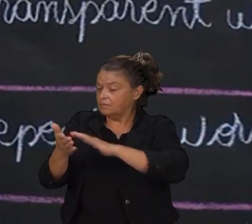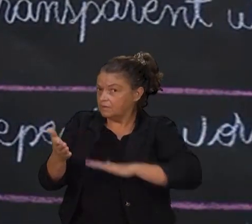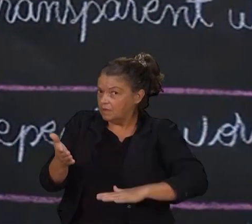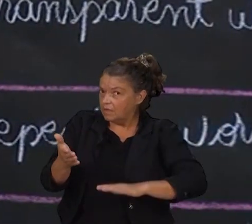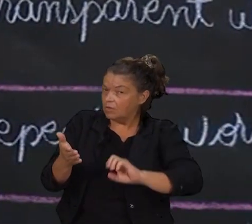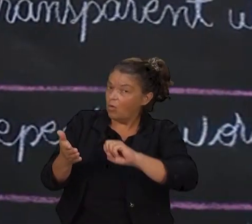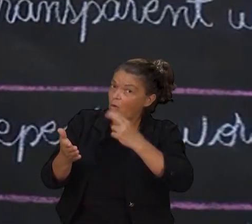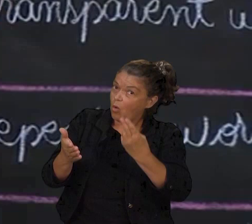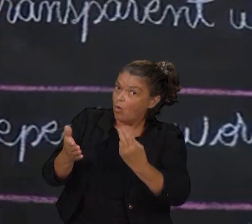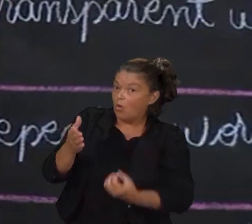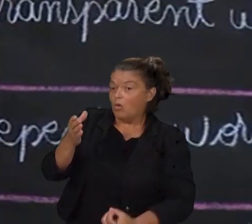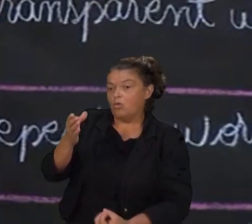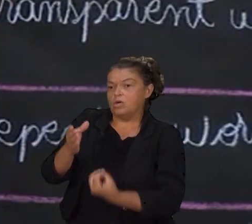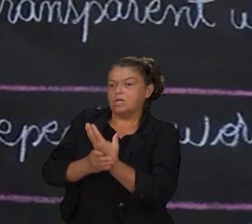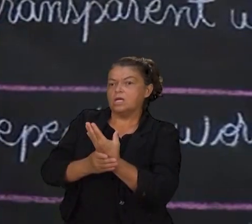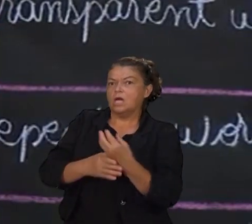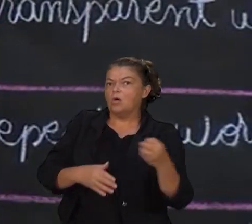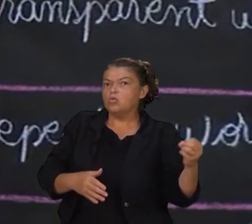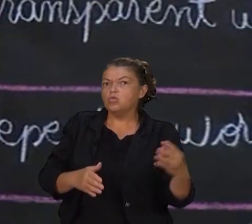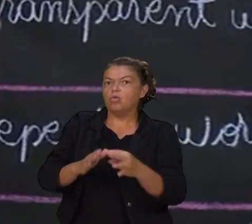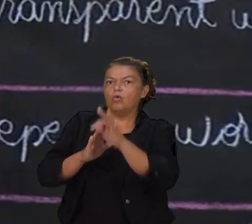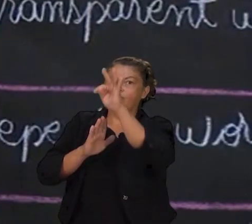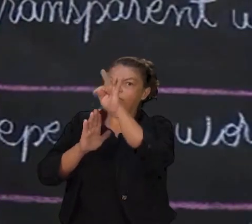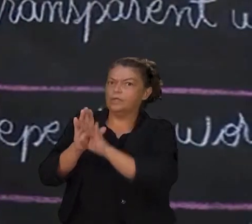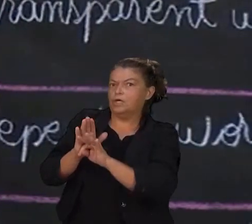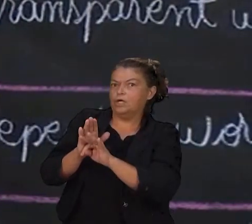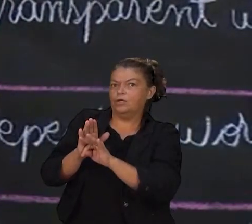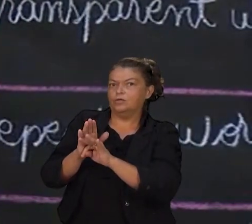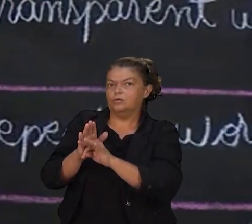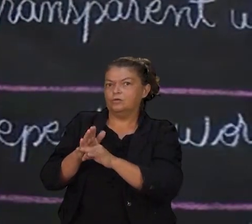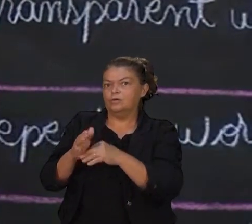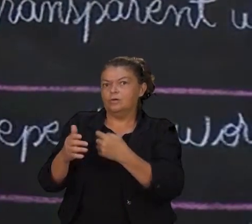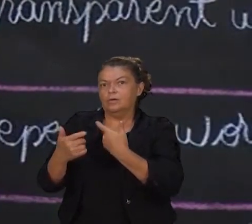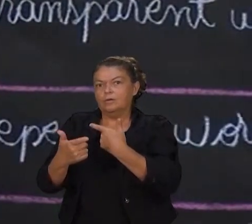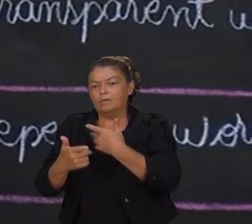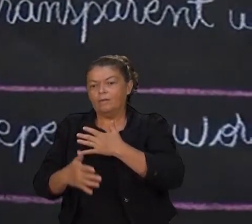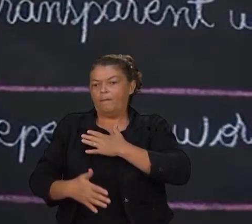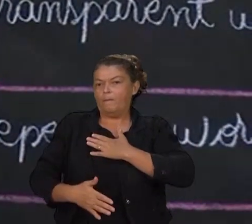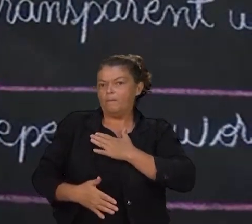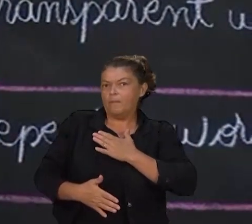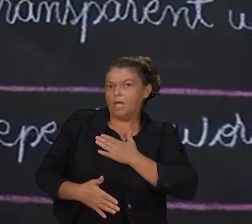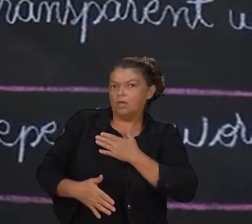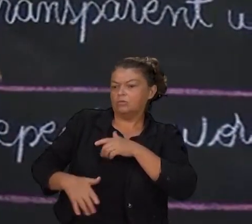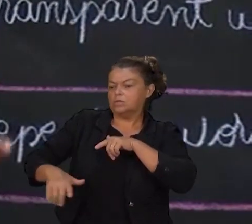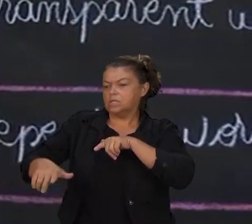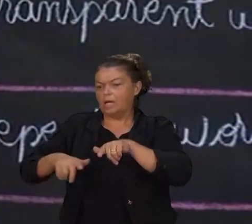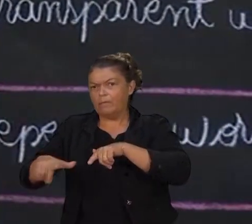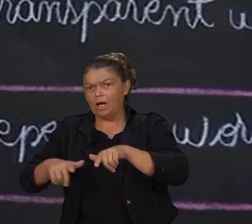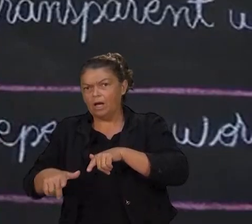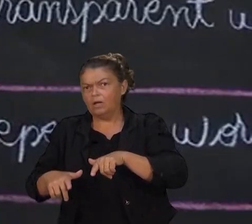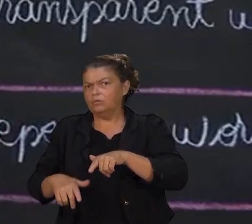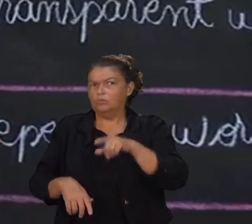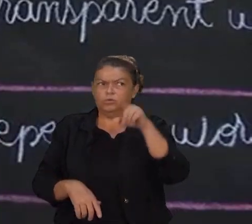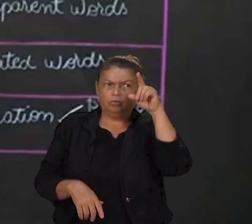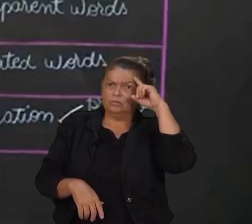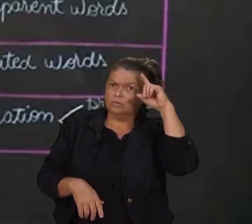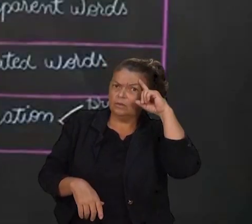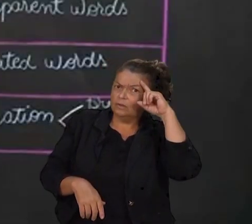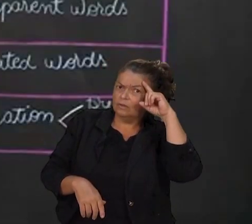para o meu divertimento, algo que eu precise saber para um trabalho, para o meu